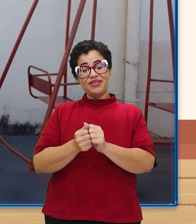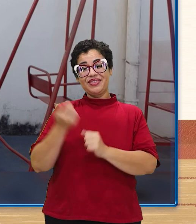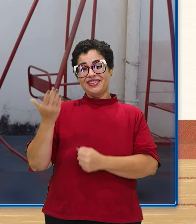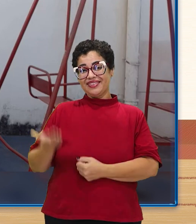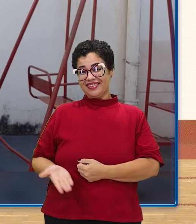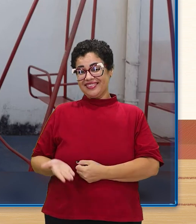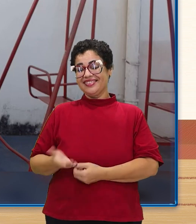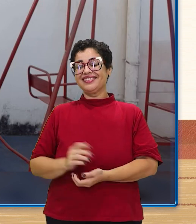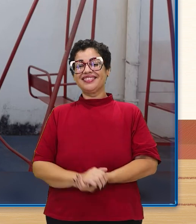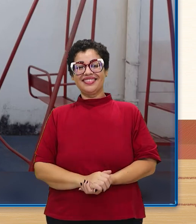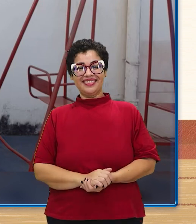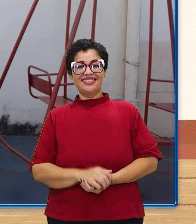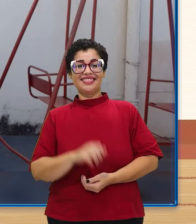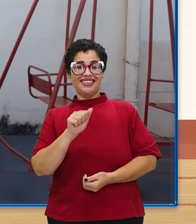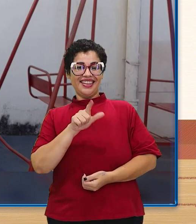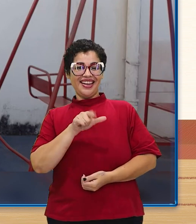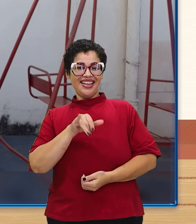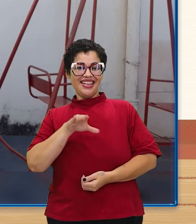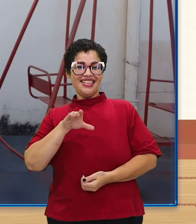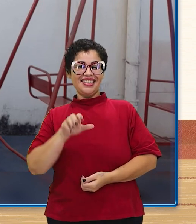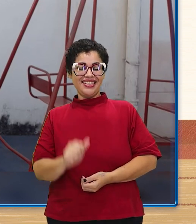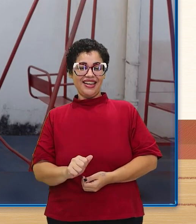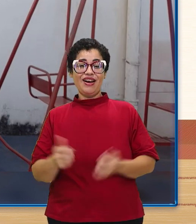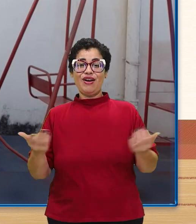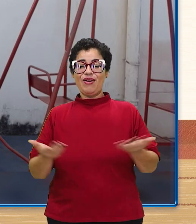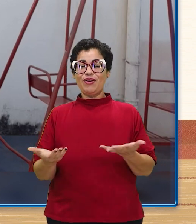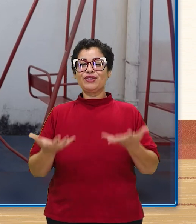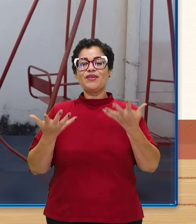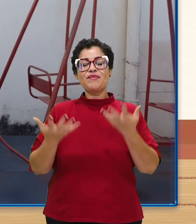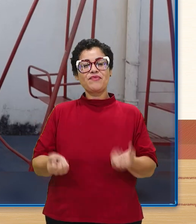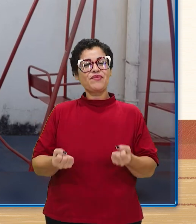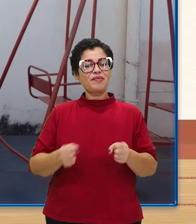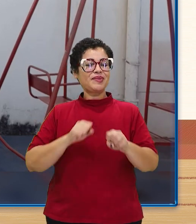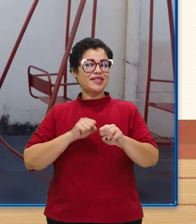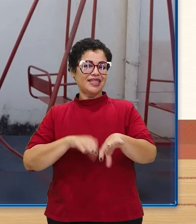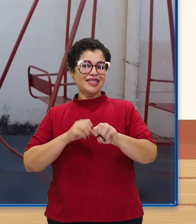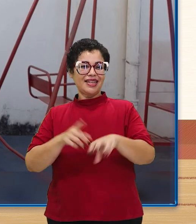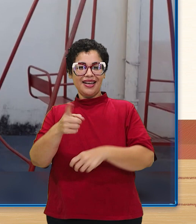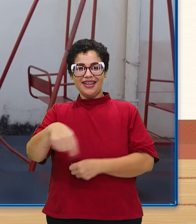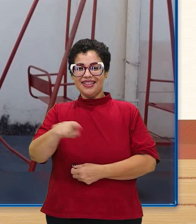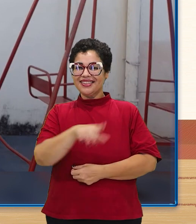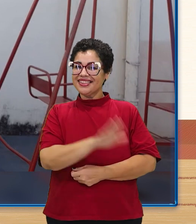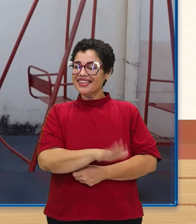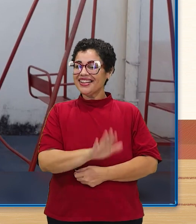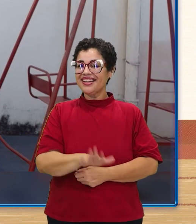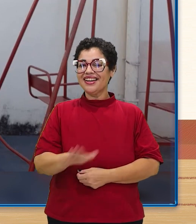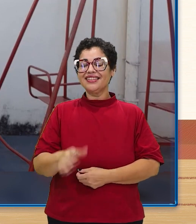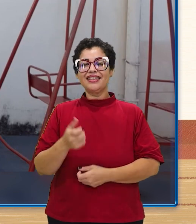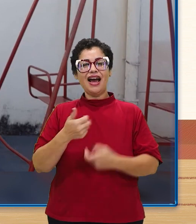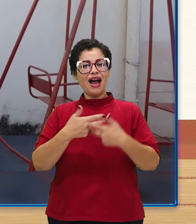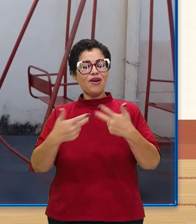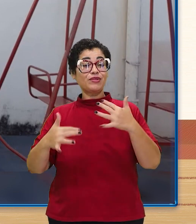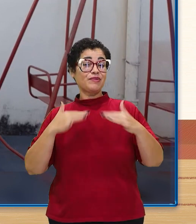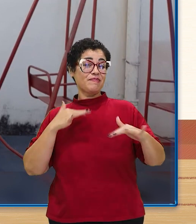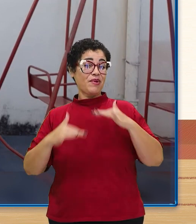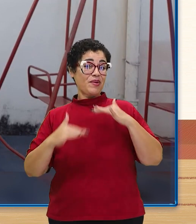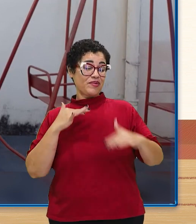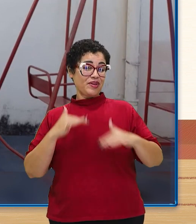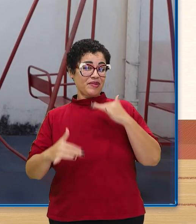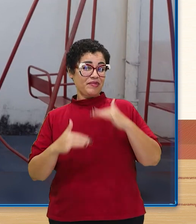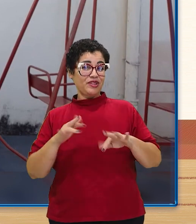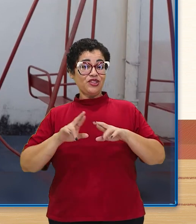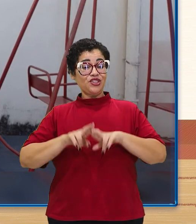minha companheira, Alícia. E hoje, Alícia, nós vamos ensinar para essas crianças alguns